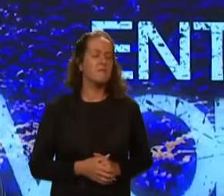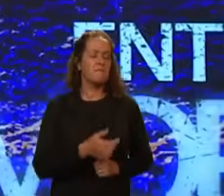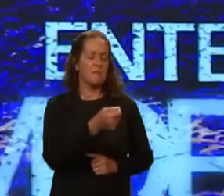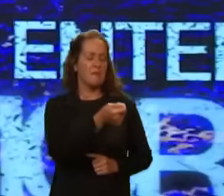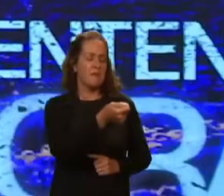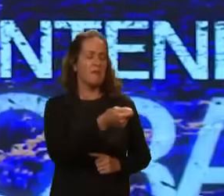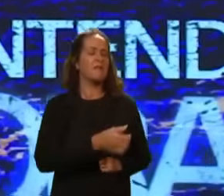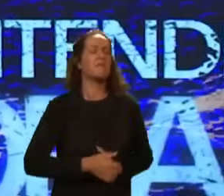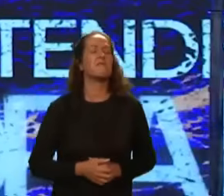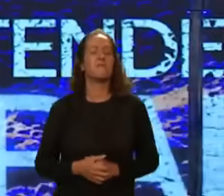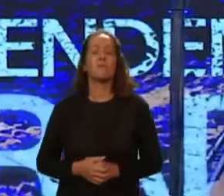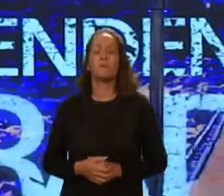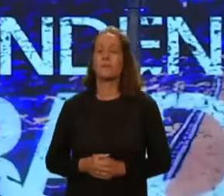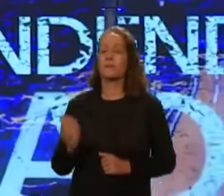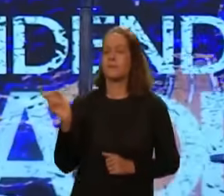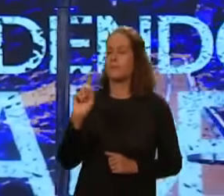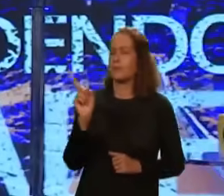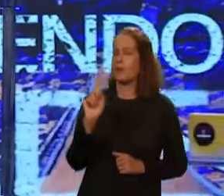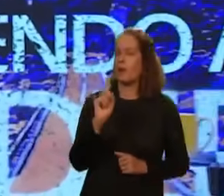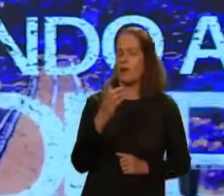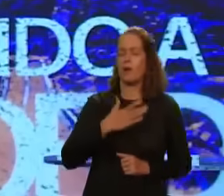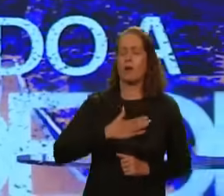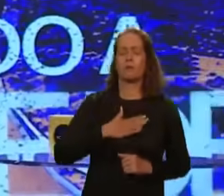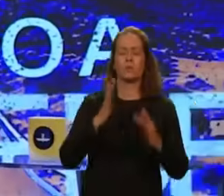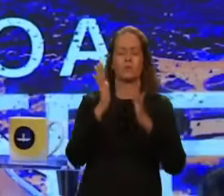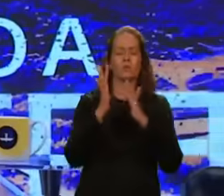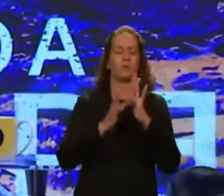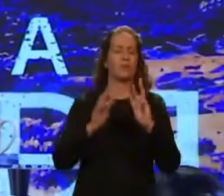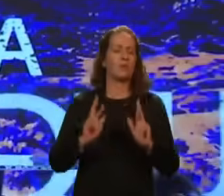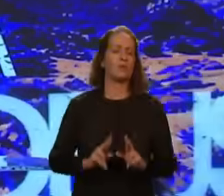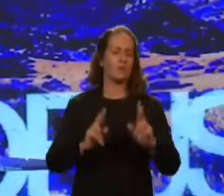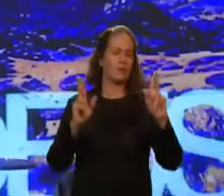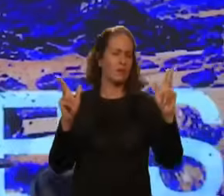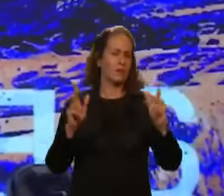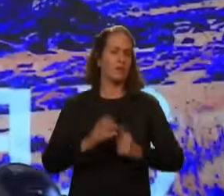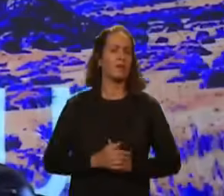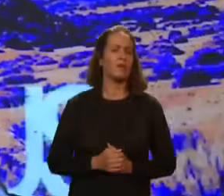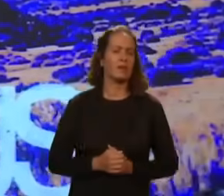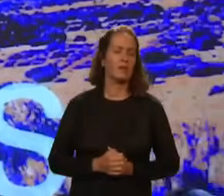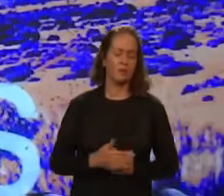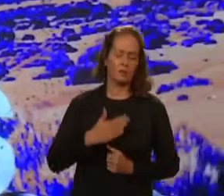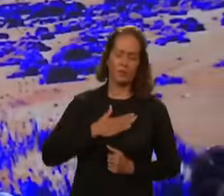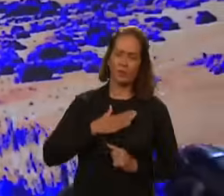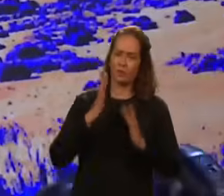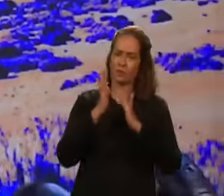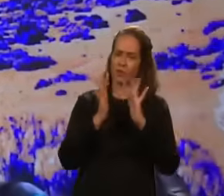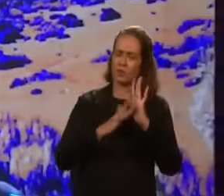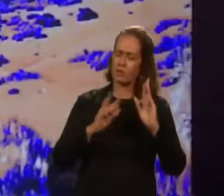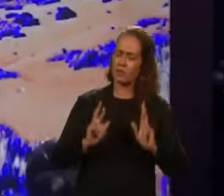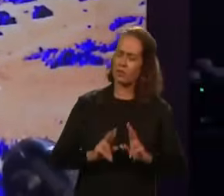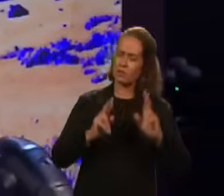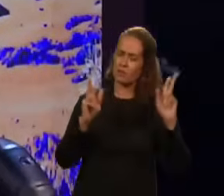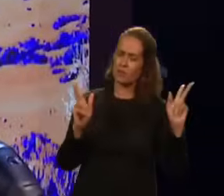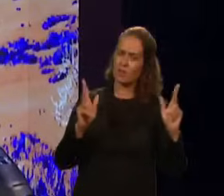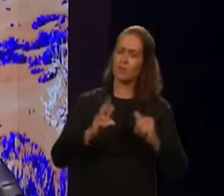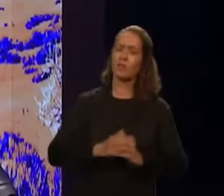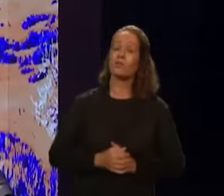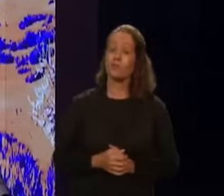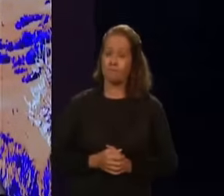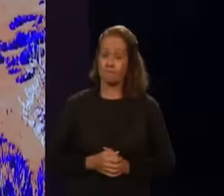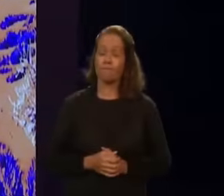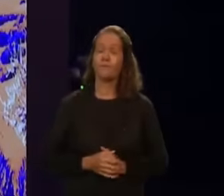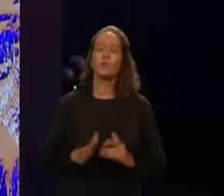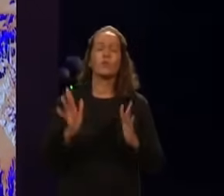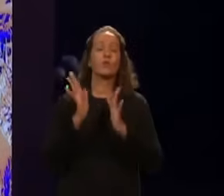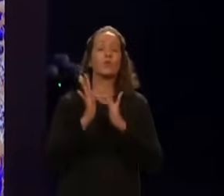Não, não é esse o meu Jesus. Não é esse o meu Jesus. Ele é um Senhor que se emociona com